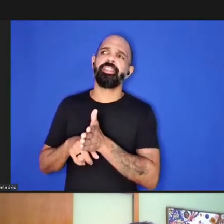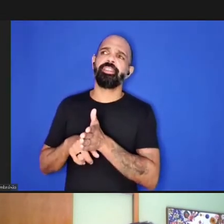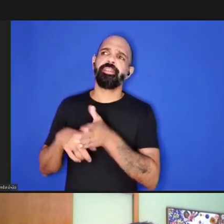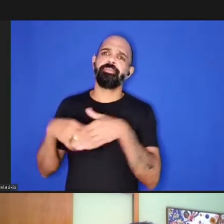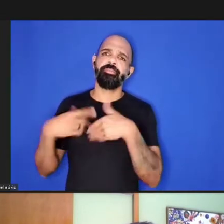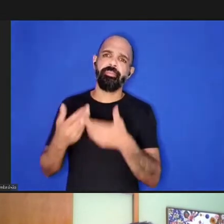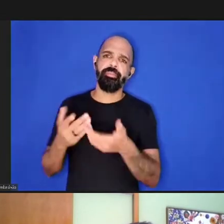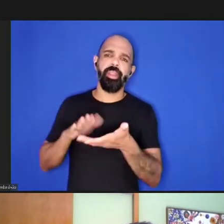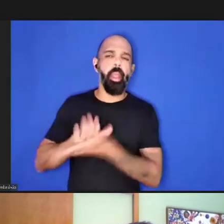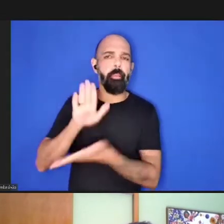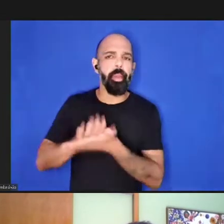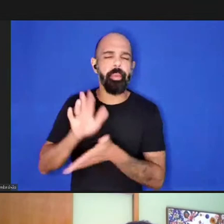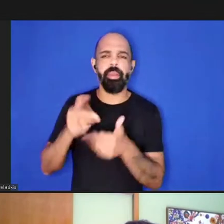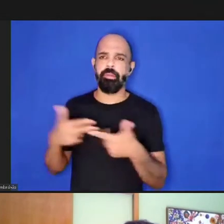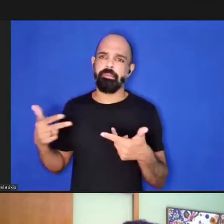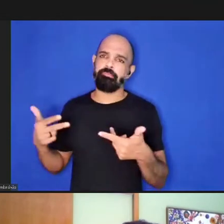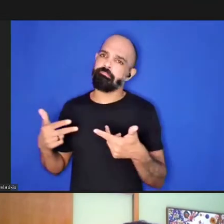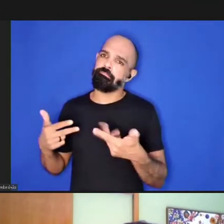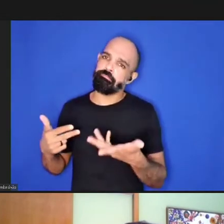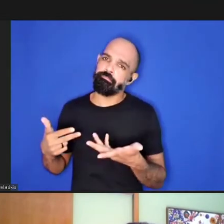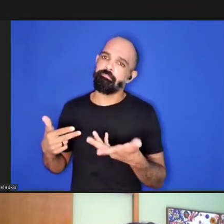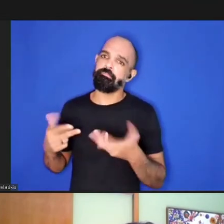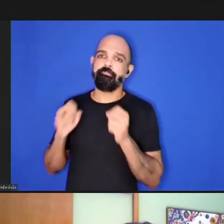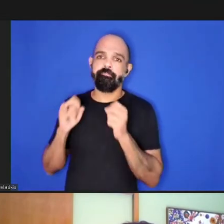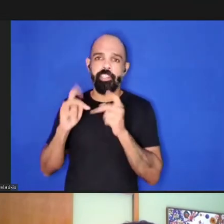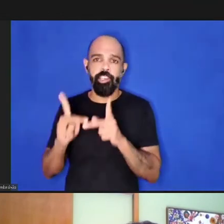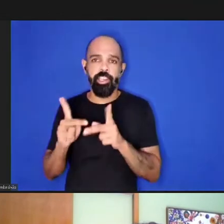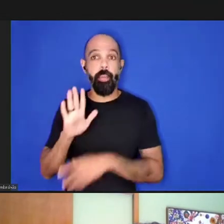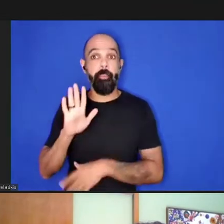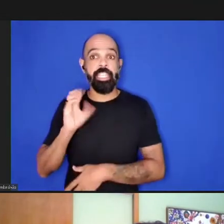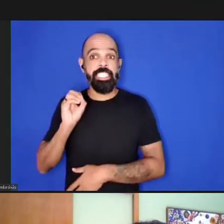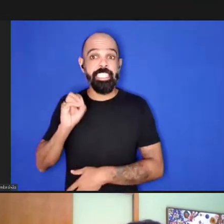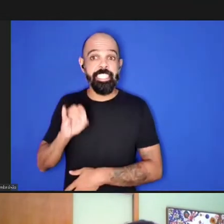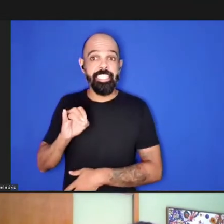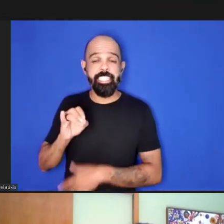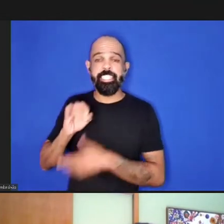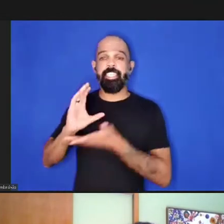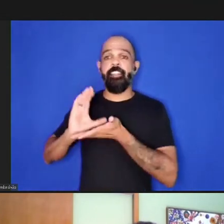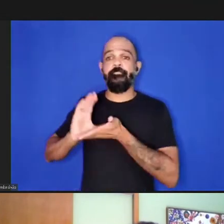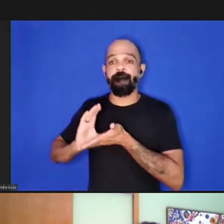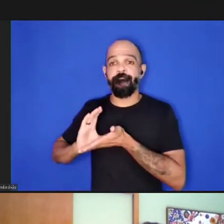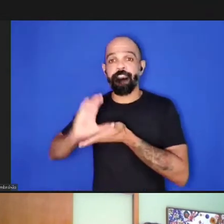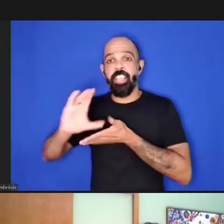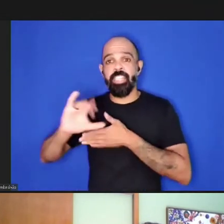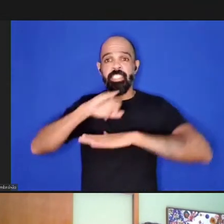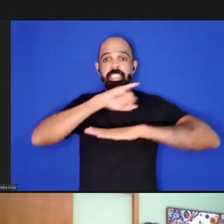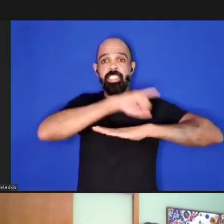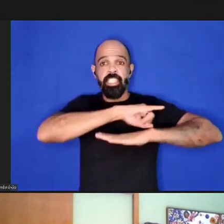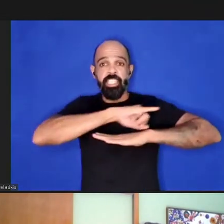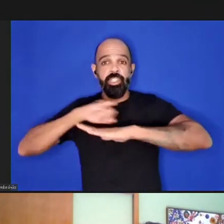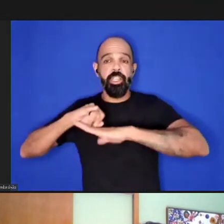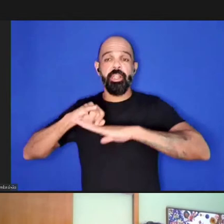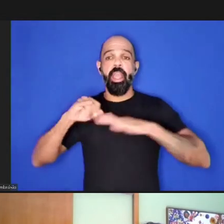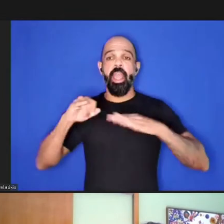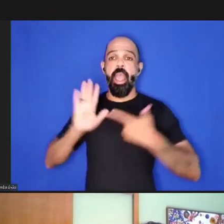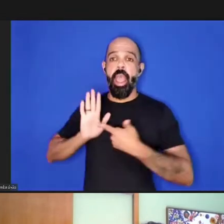republicações, então, tudo bem. Mas se é para financiar exposições que